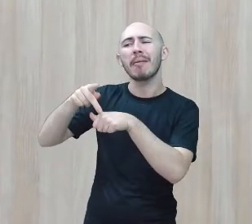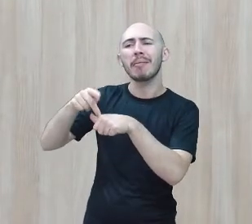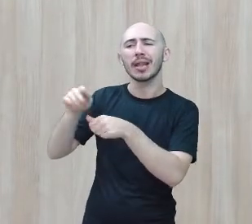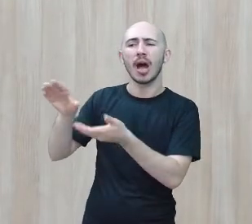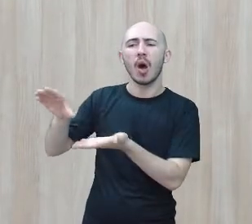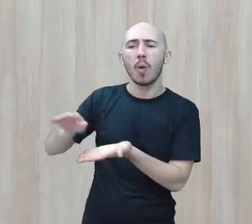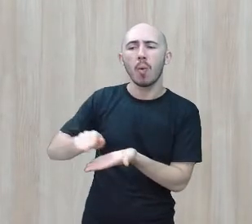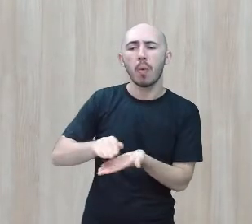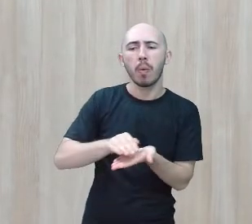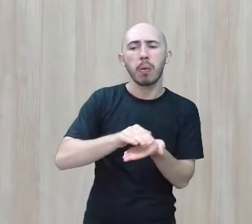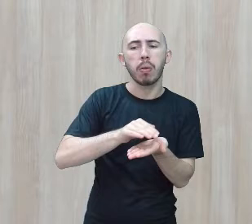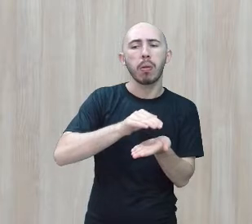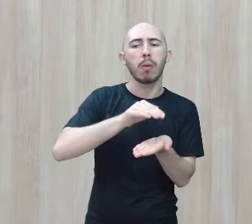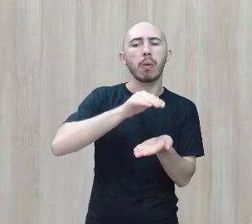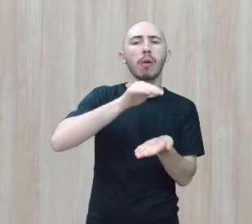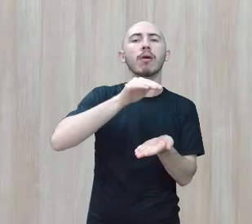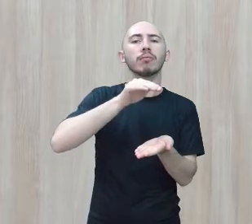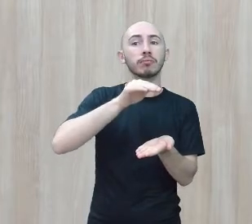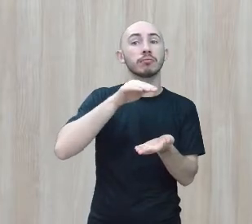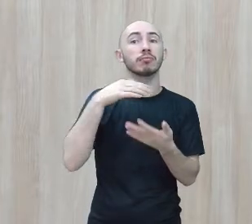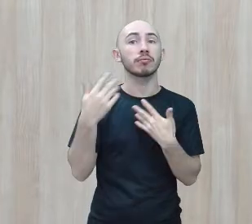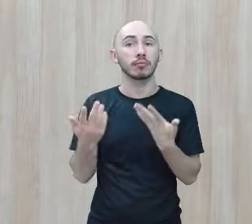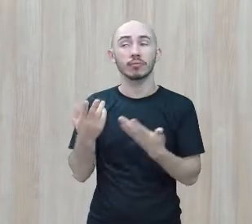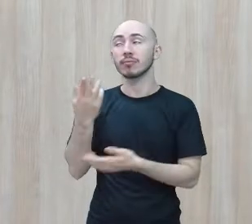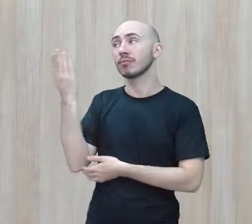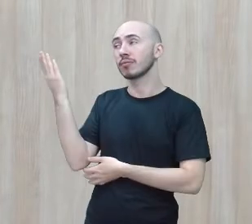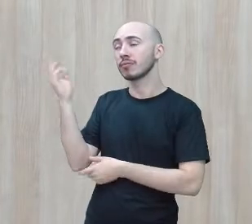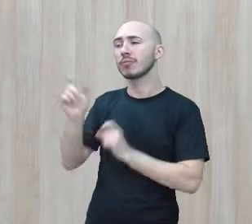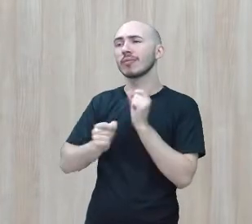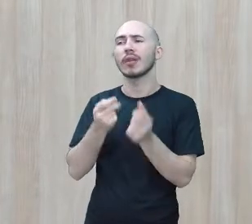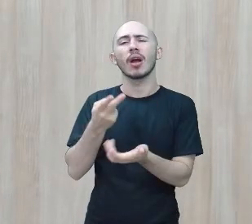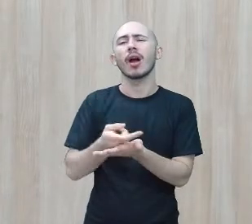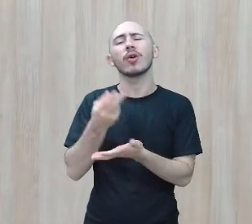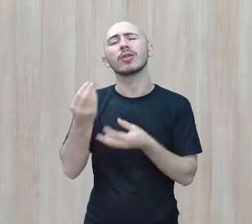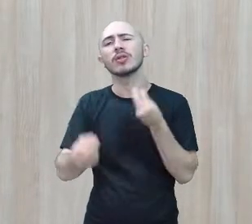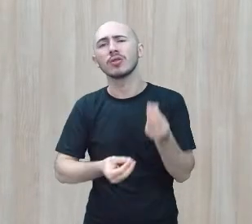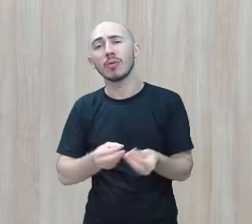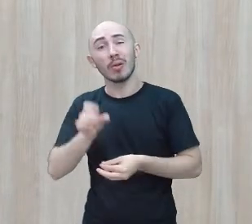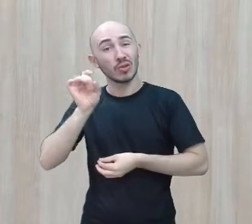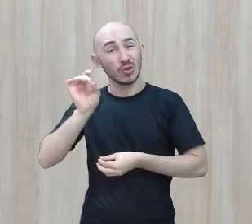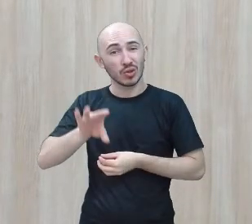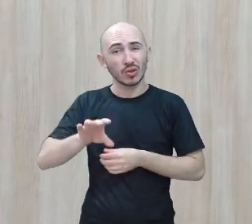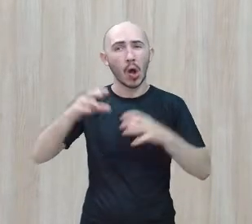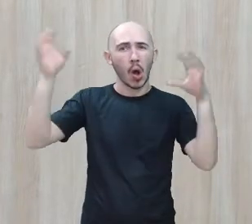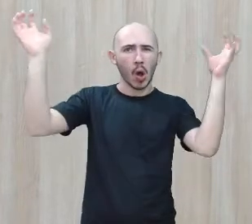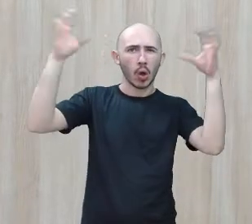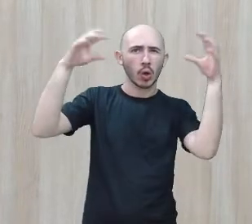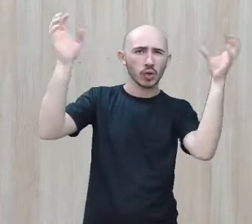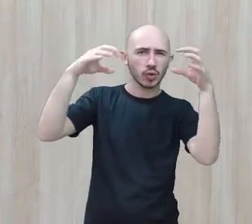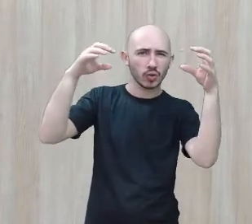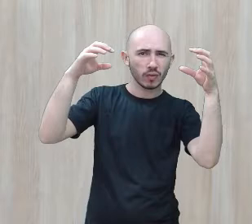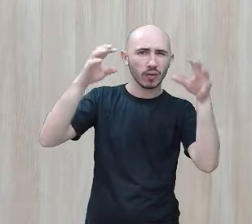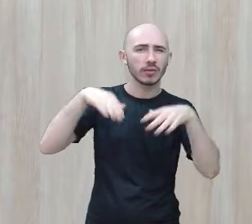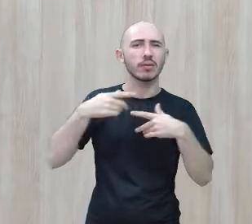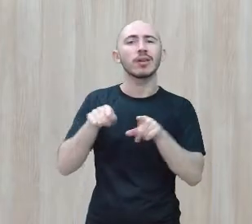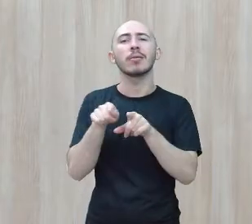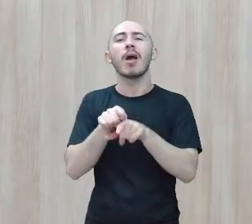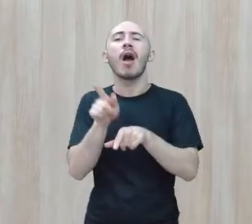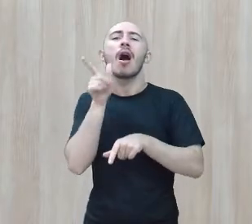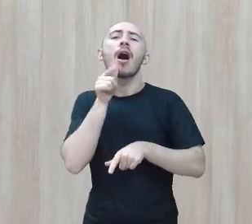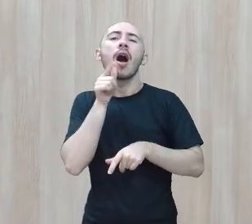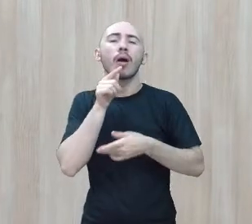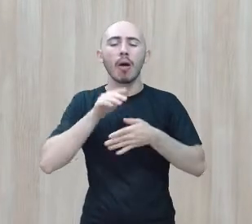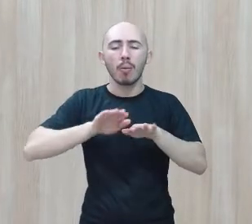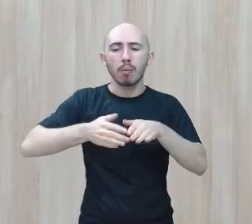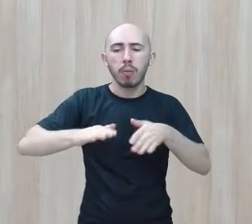as complicações, professora, do assoreamento? Isso só acontece quando tem a questão das chuvas, as enchentes,